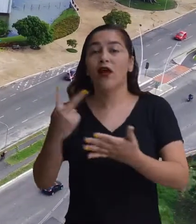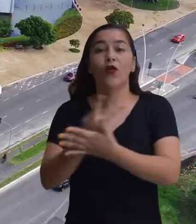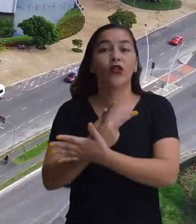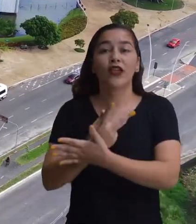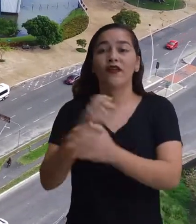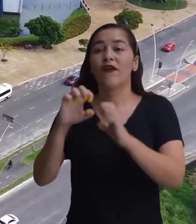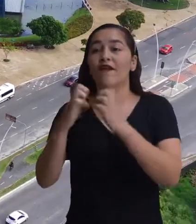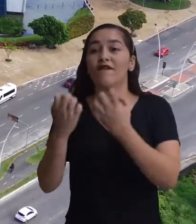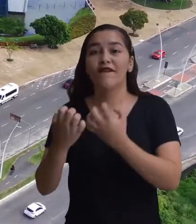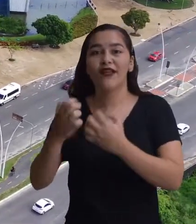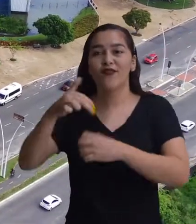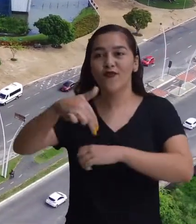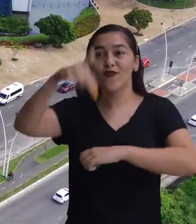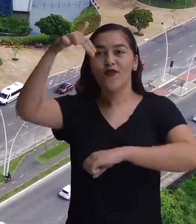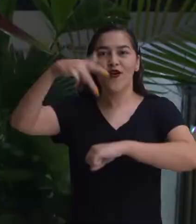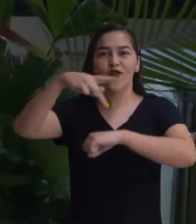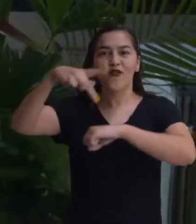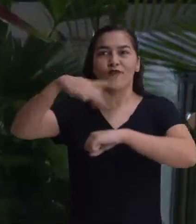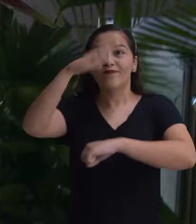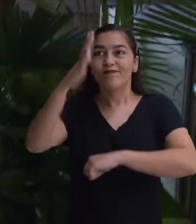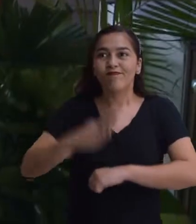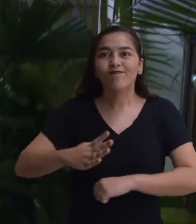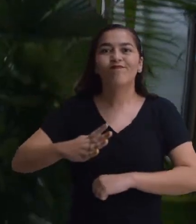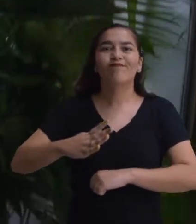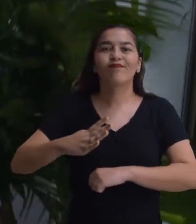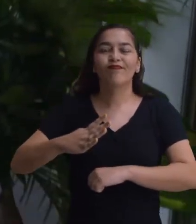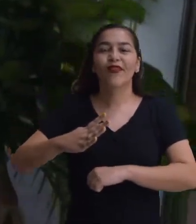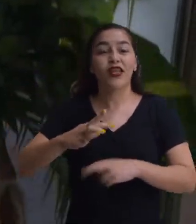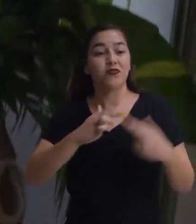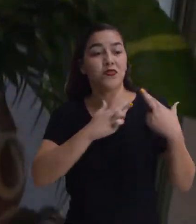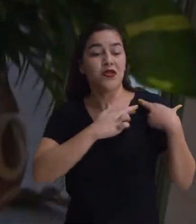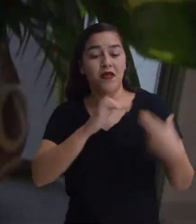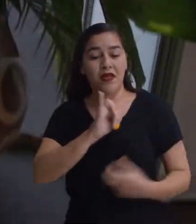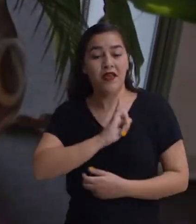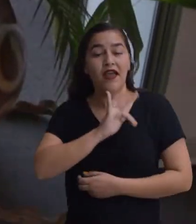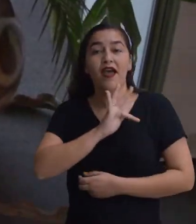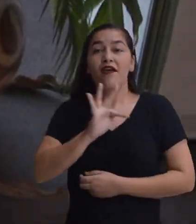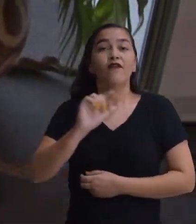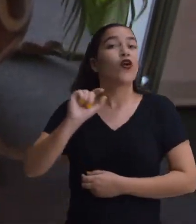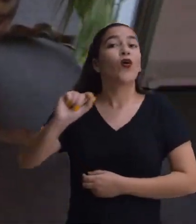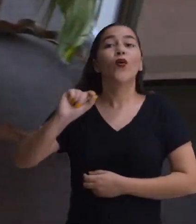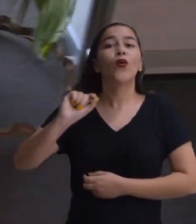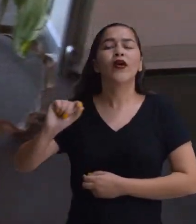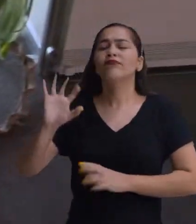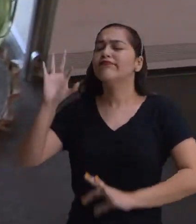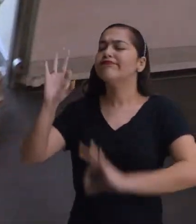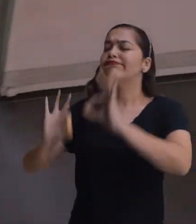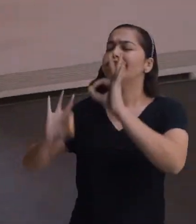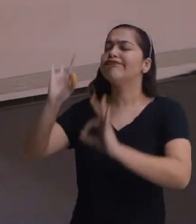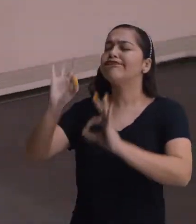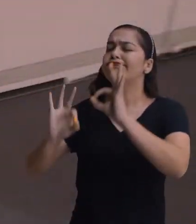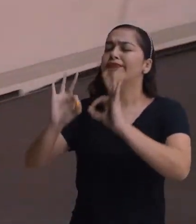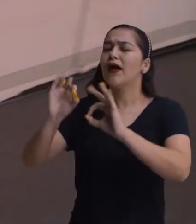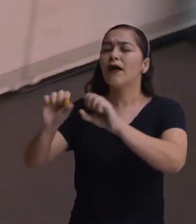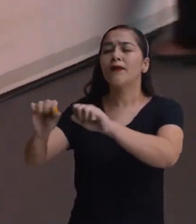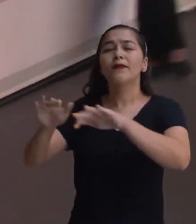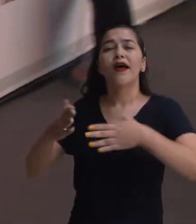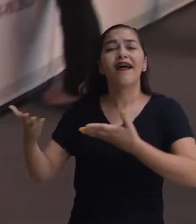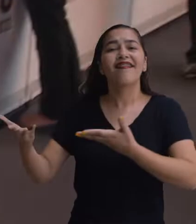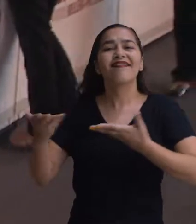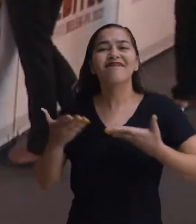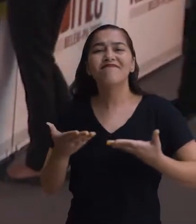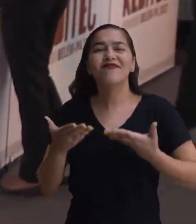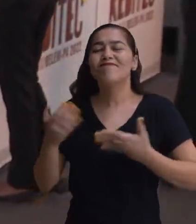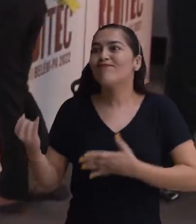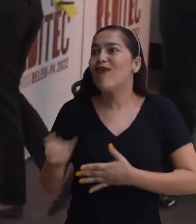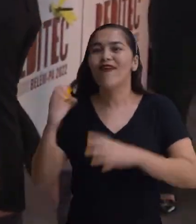Essa é a primeira vez que a RedTech acontece no norte do país e coube ao Instituto Federal do Pará a missão de sediar